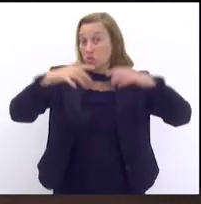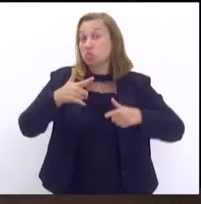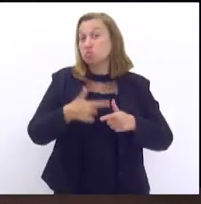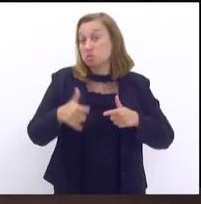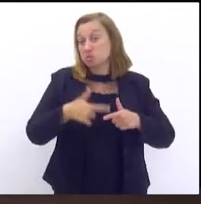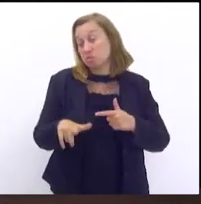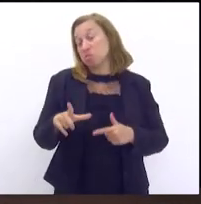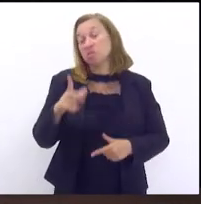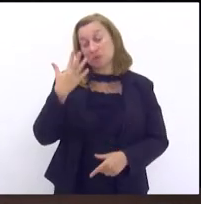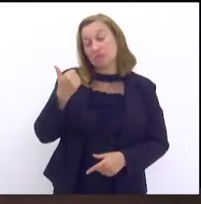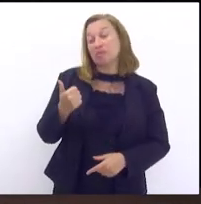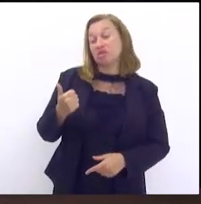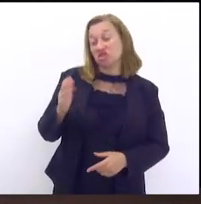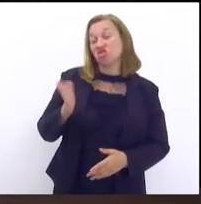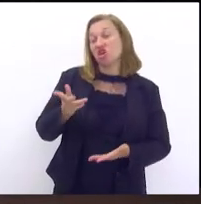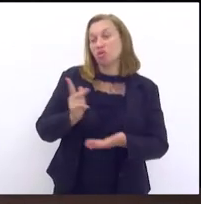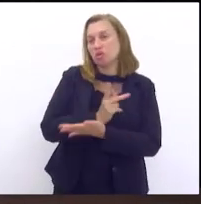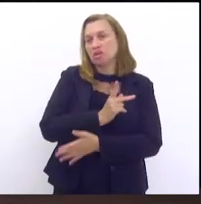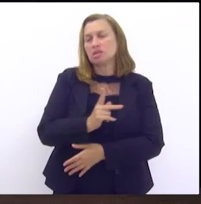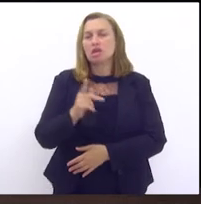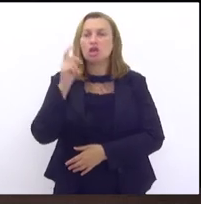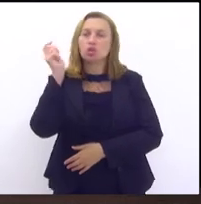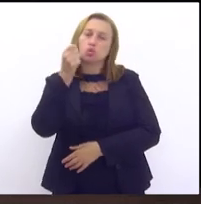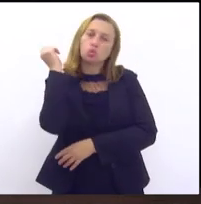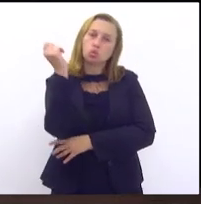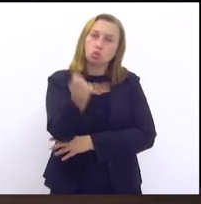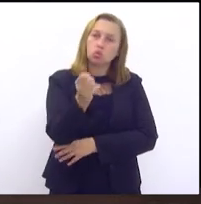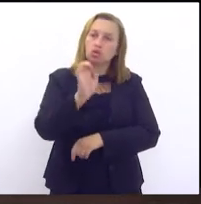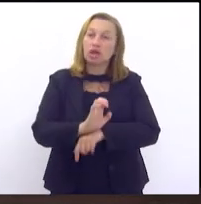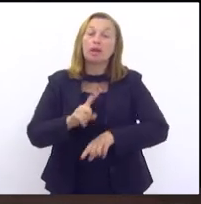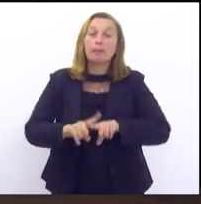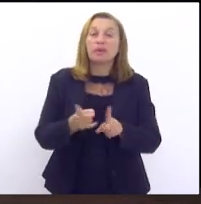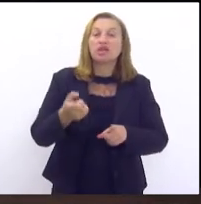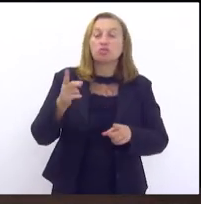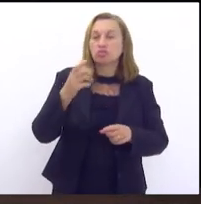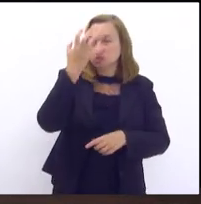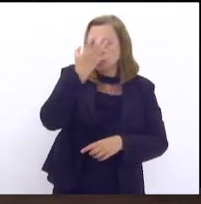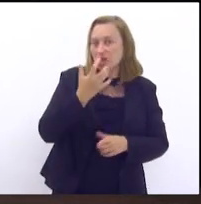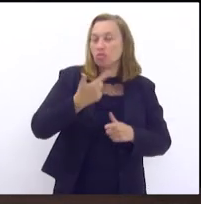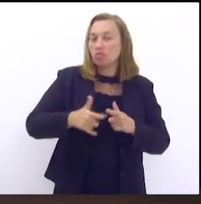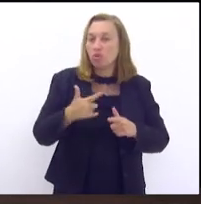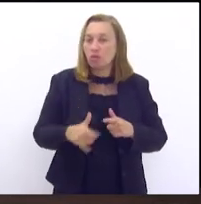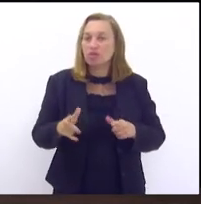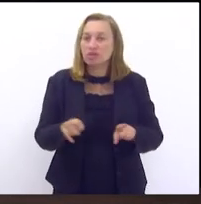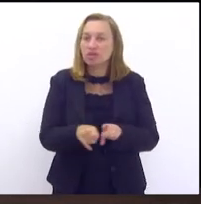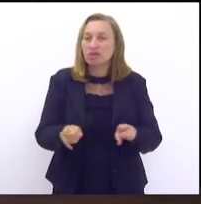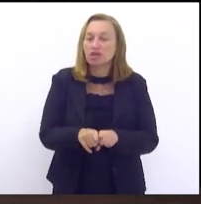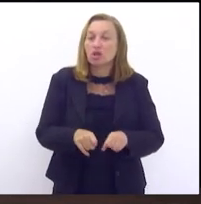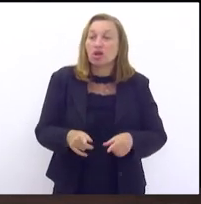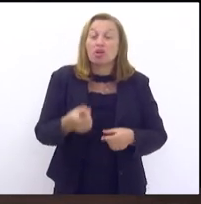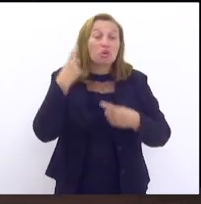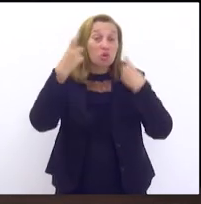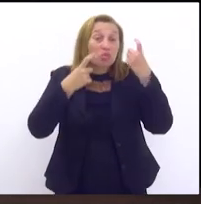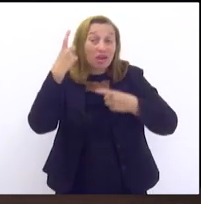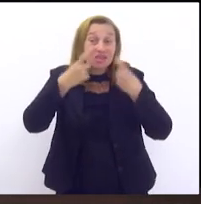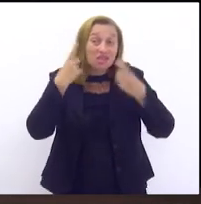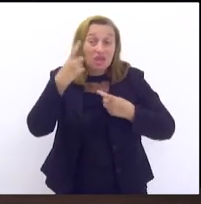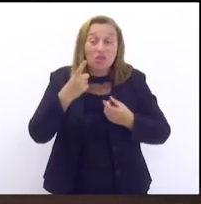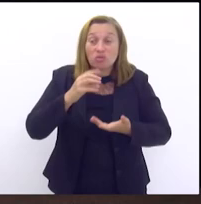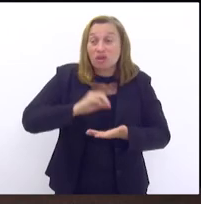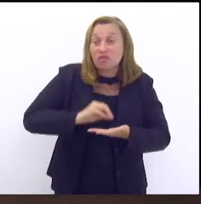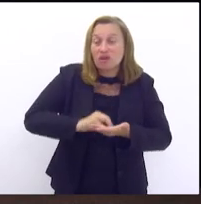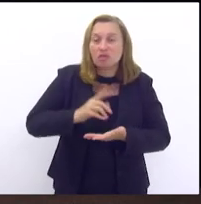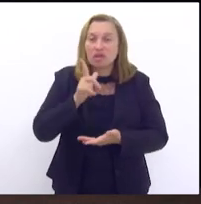já sabemos como já aconteceu lá no Rio Grande do Sul, mas podemos ter um problema seríssimo também, que é o desespero da população pela questão da falta